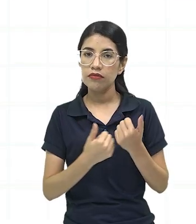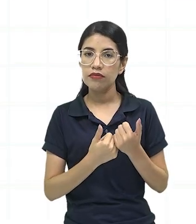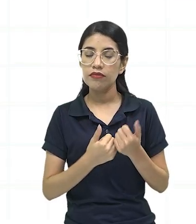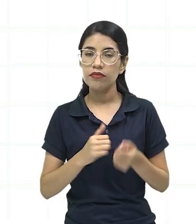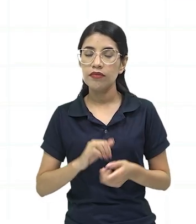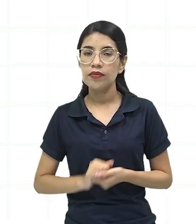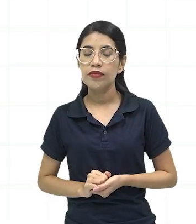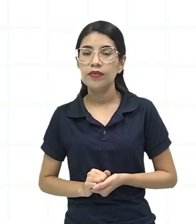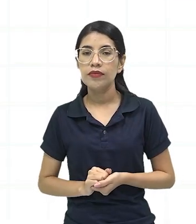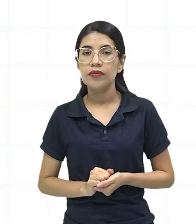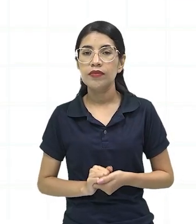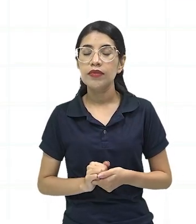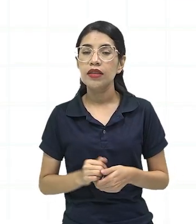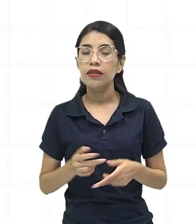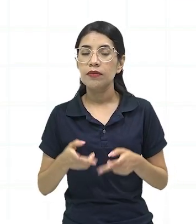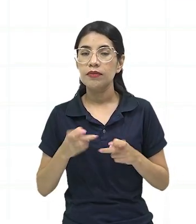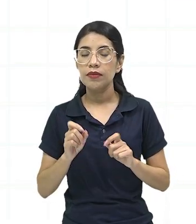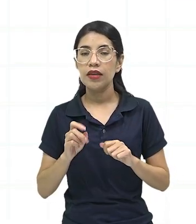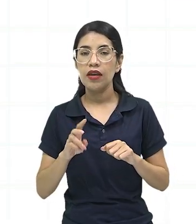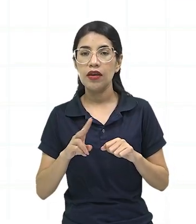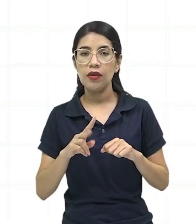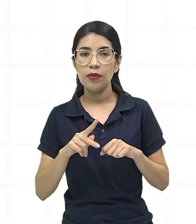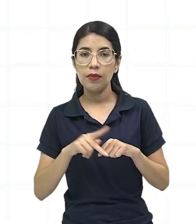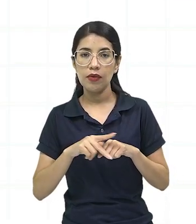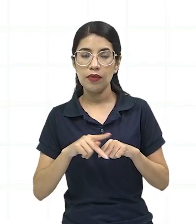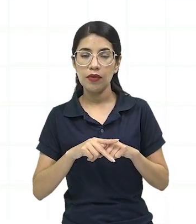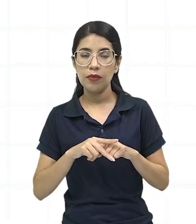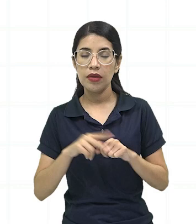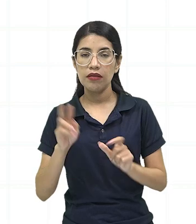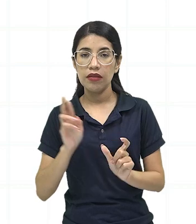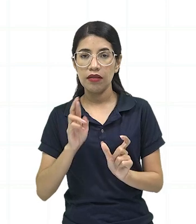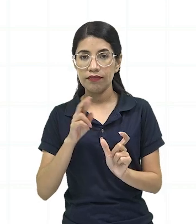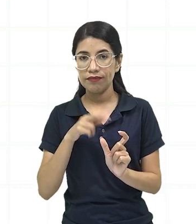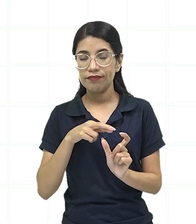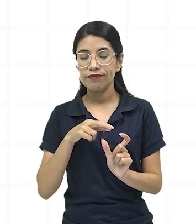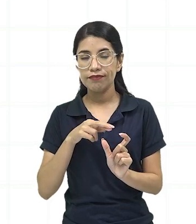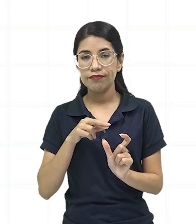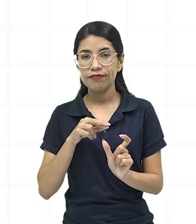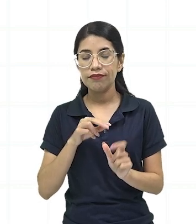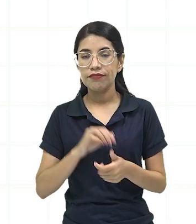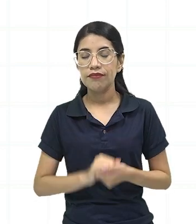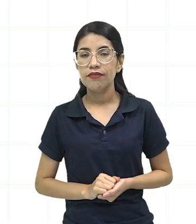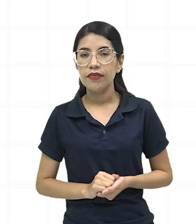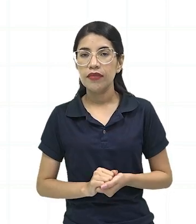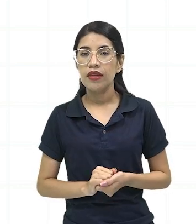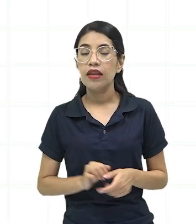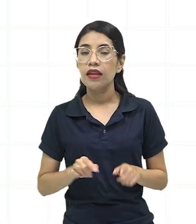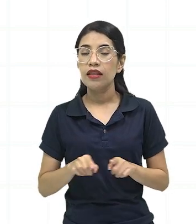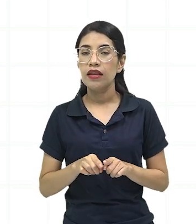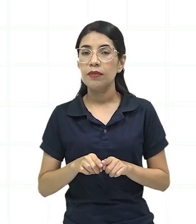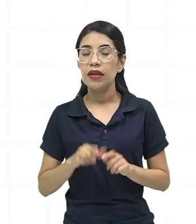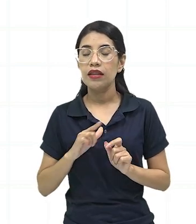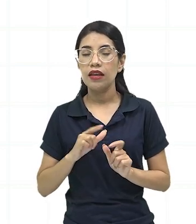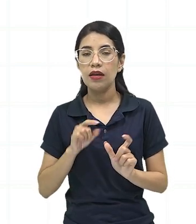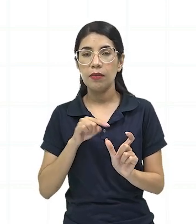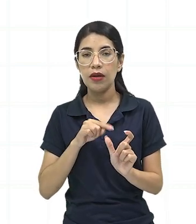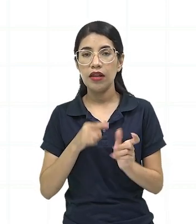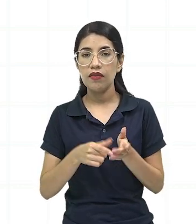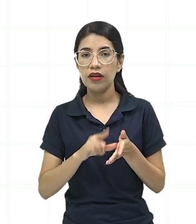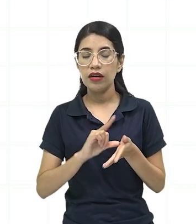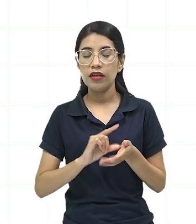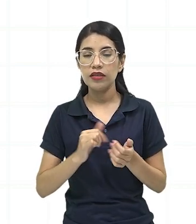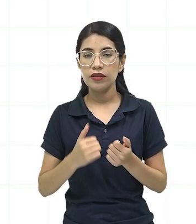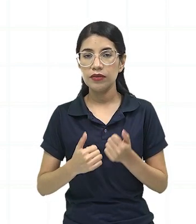o que é o nosso pronome relativo, certo? E ele tem ali um antecedente,